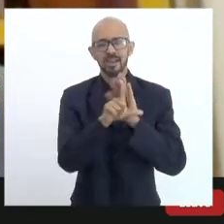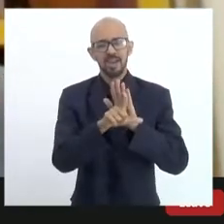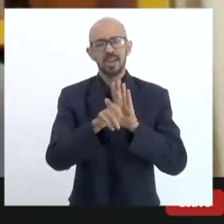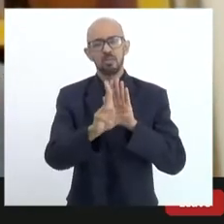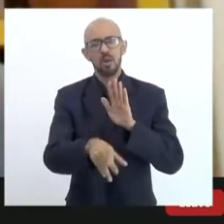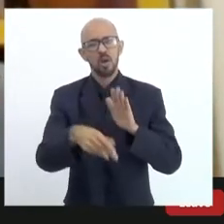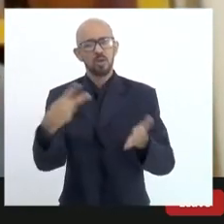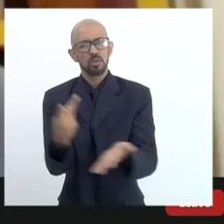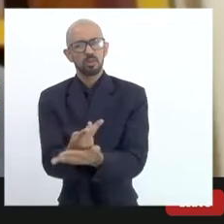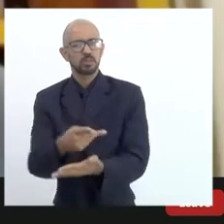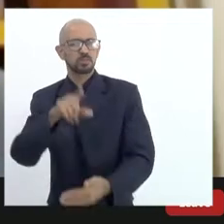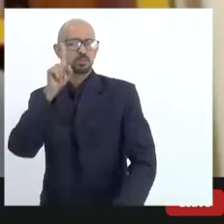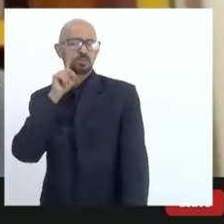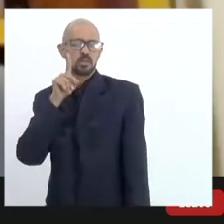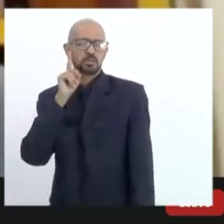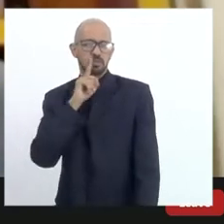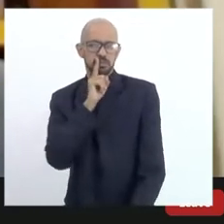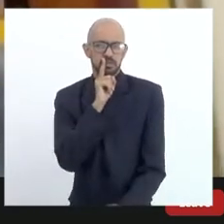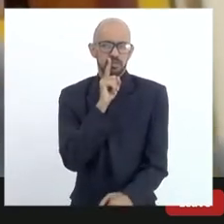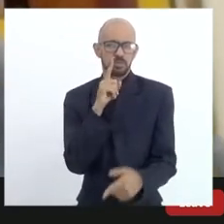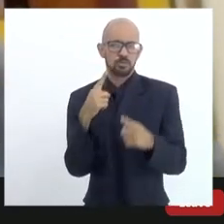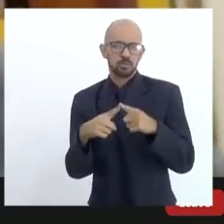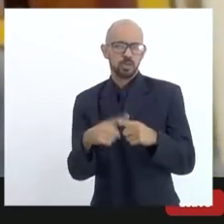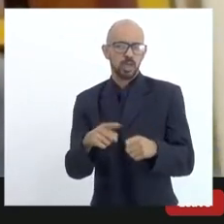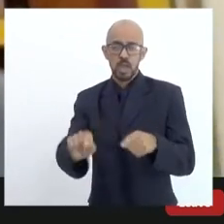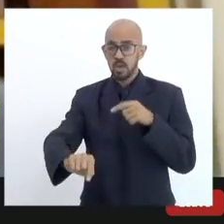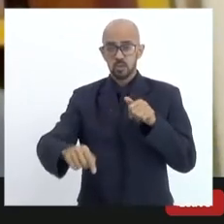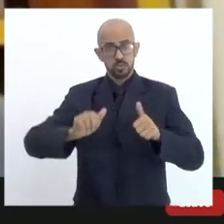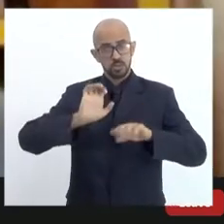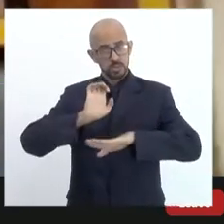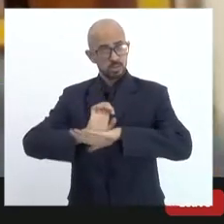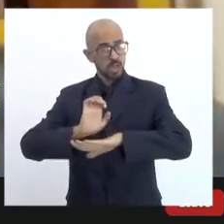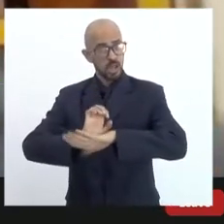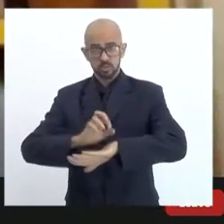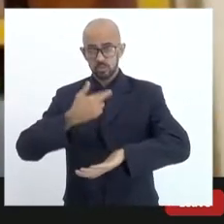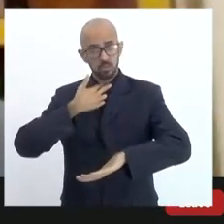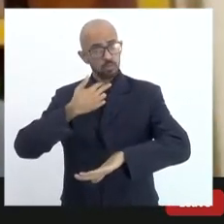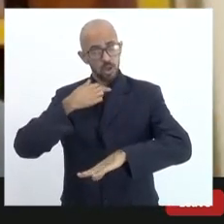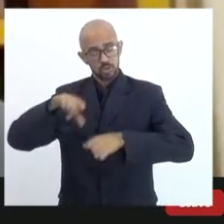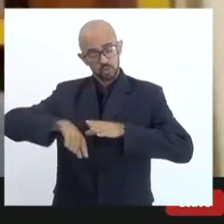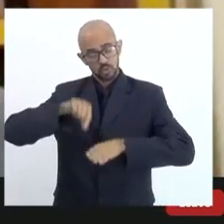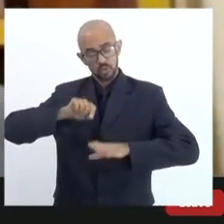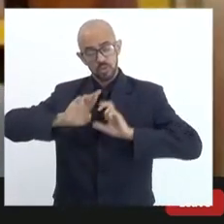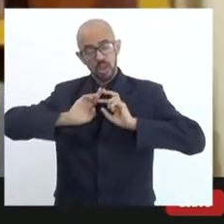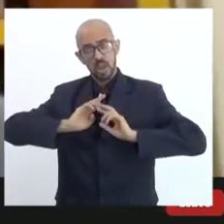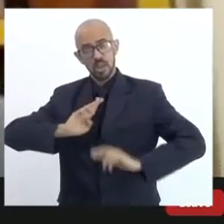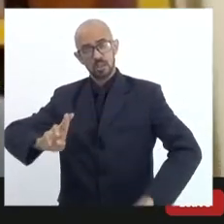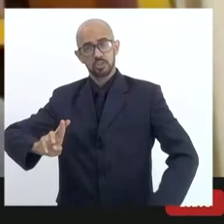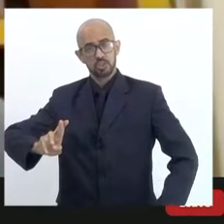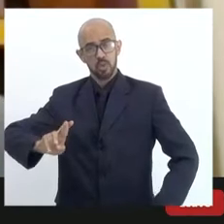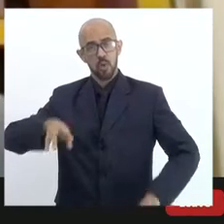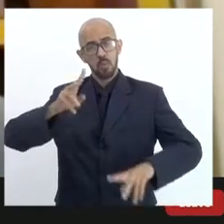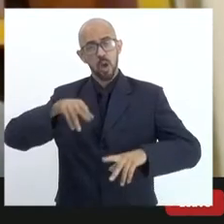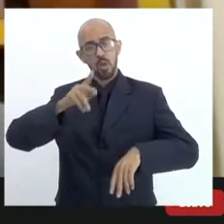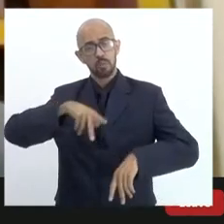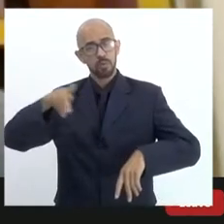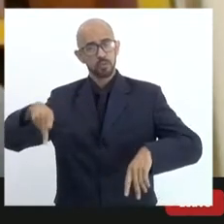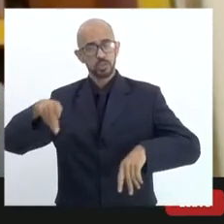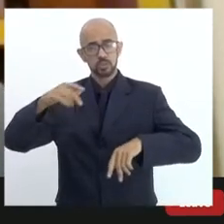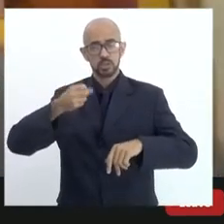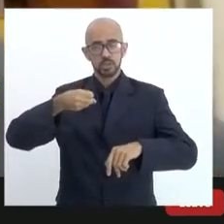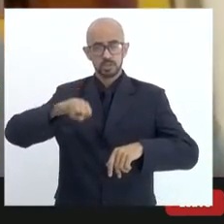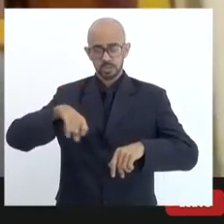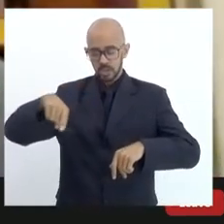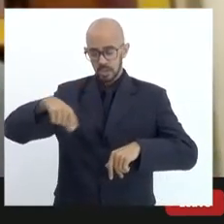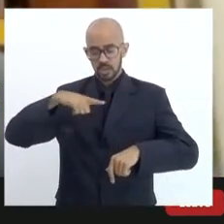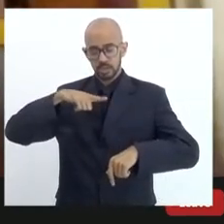o Estado é laico. Ou a professora, né? Como é que você tem a professora que no campo escolar, ela, na verdade, quer